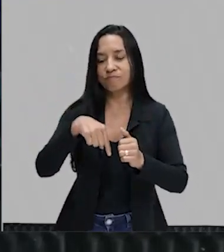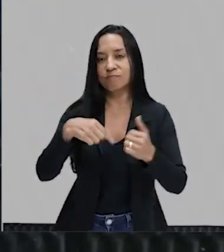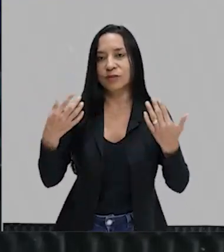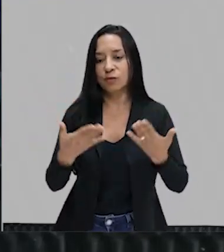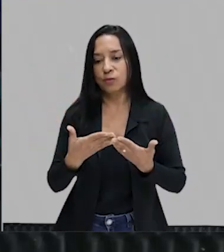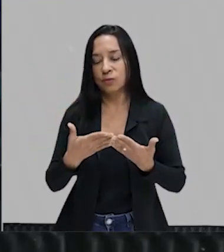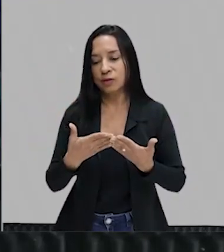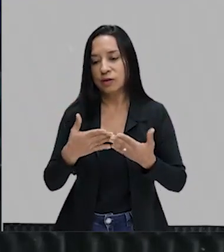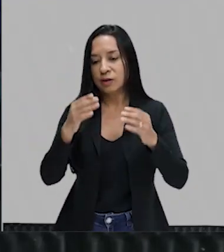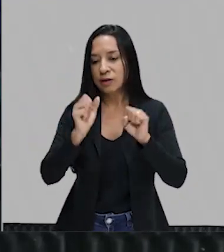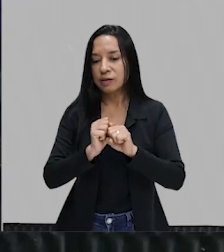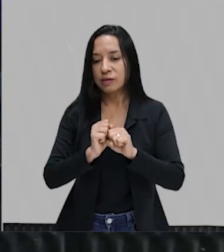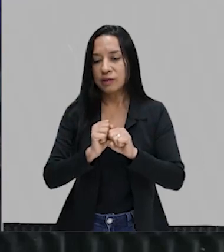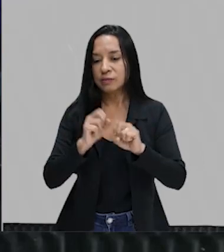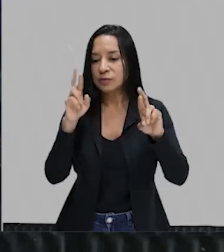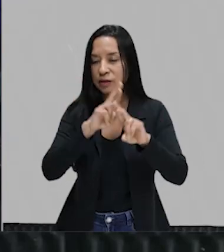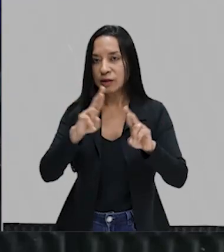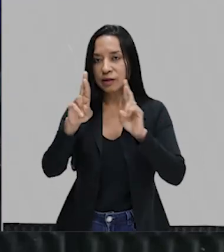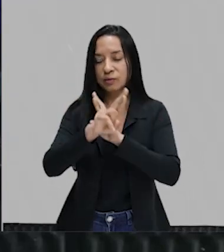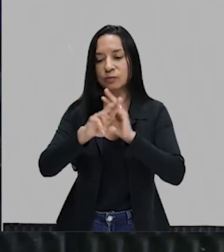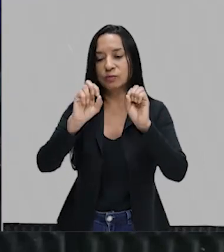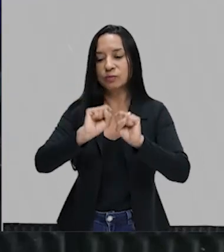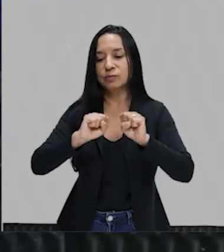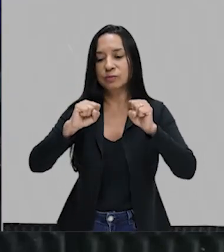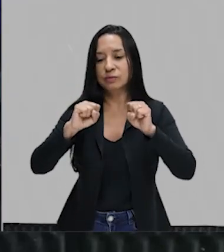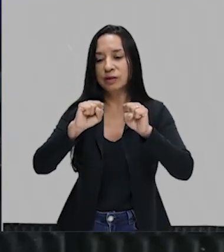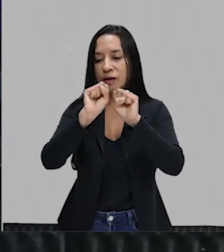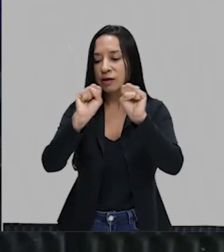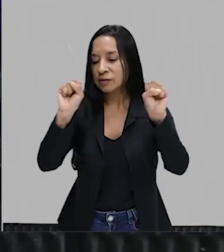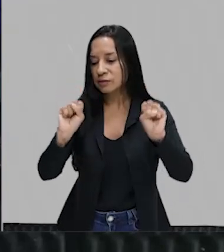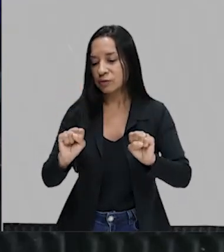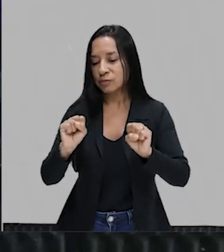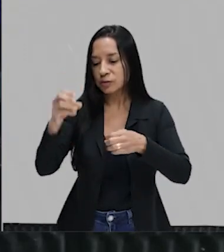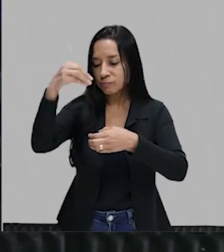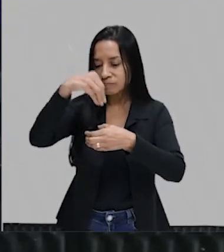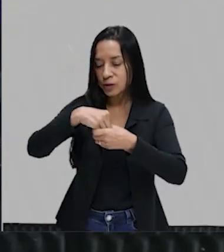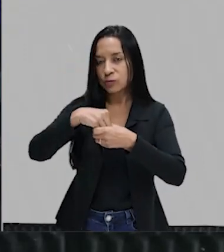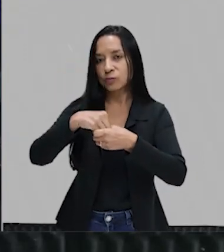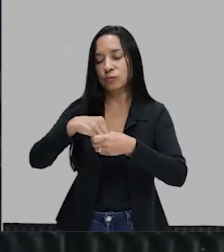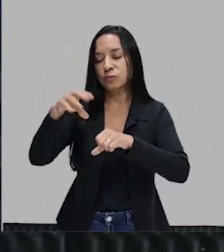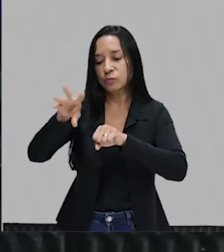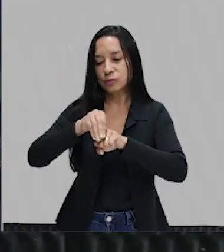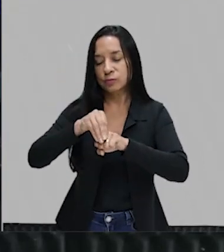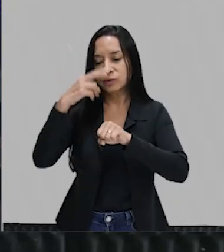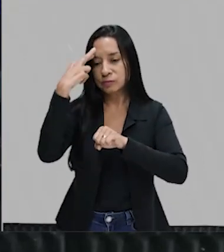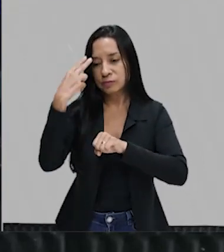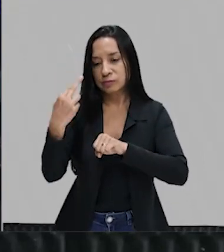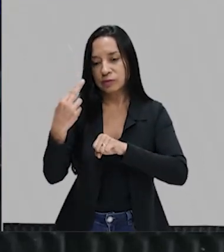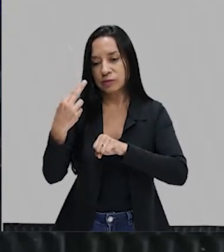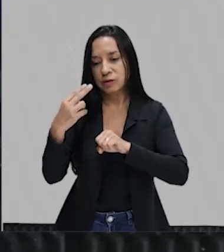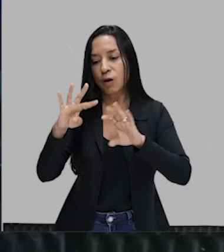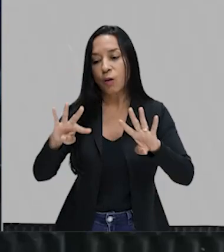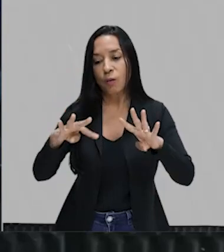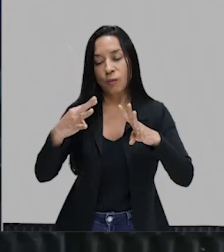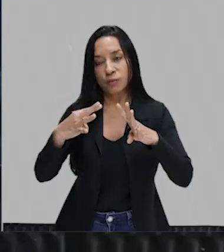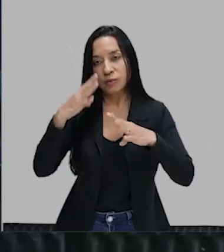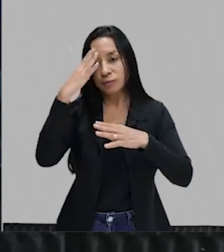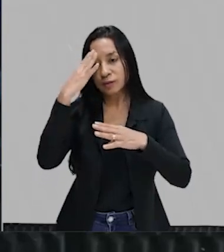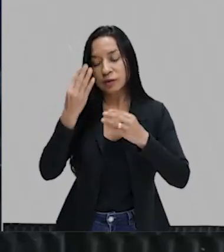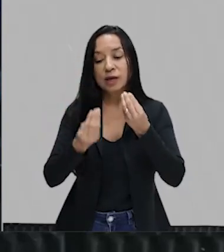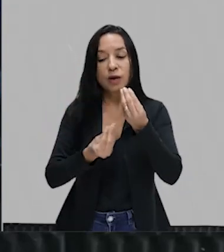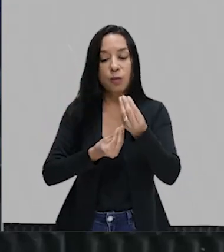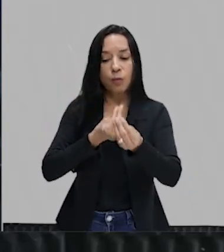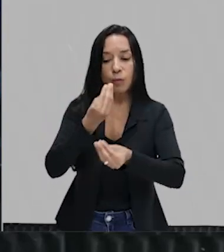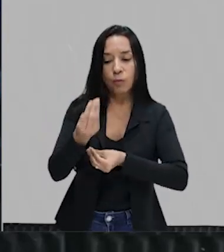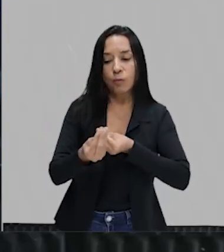é sistematizada dentro do conhecimento histórico. Observe que, para entender a maneira como uma